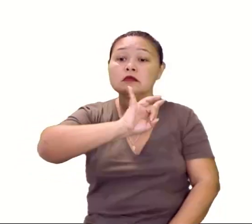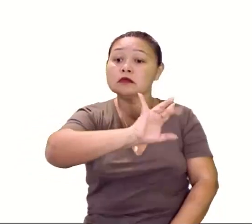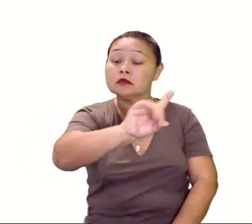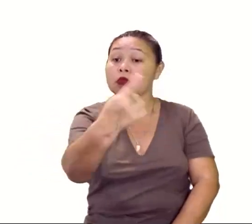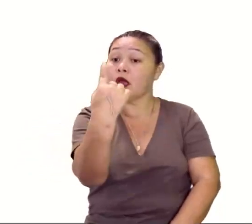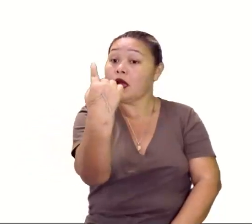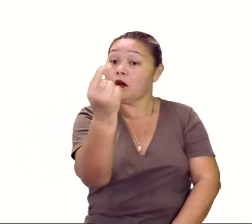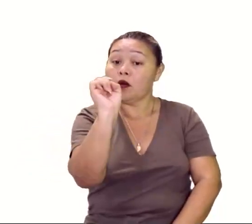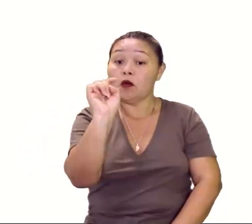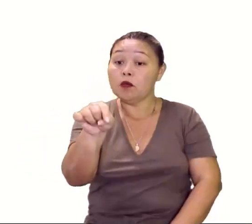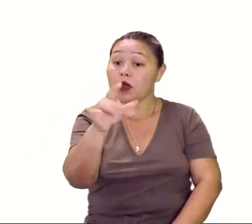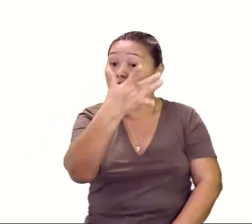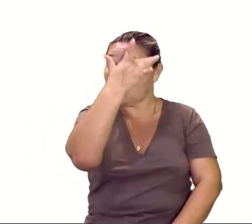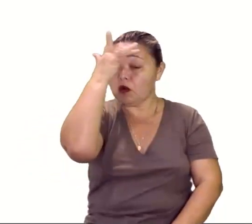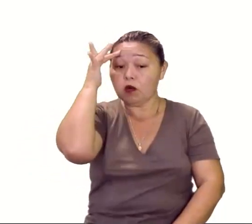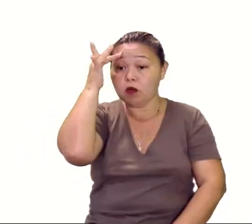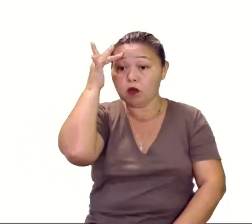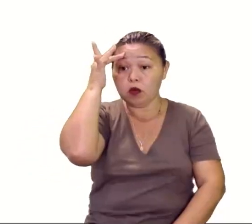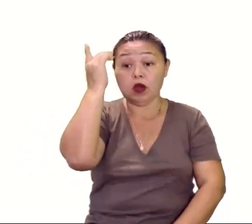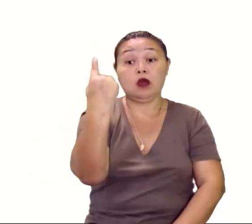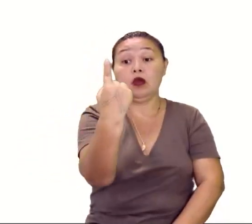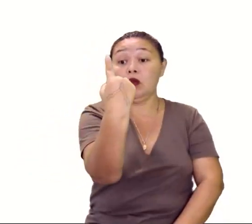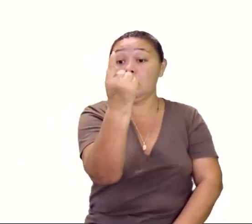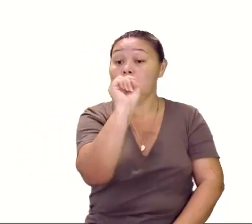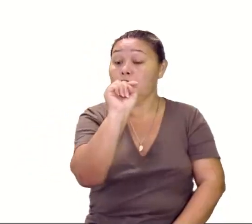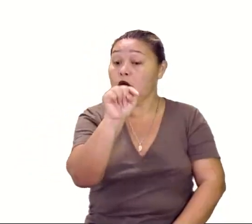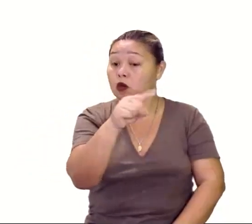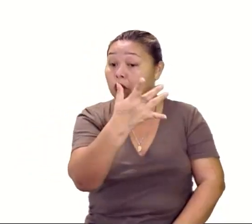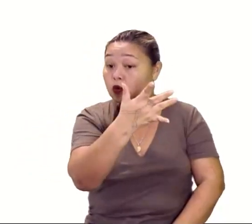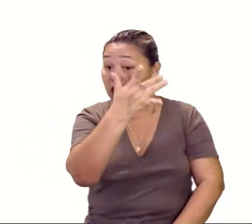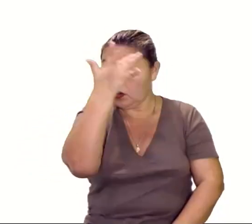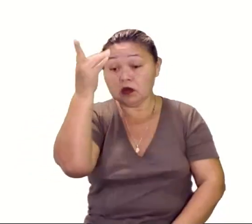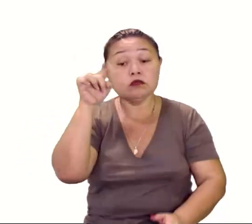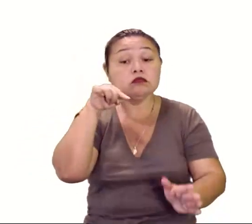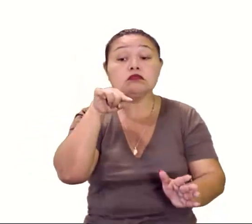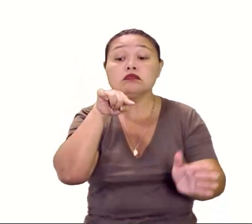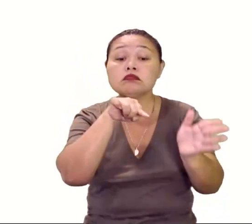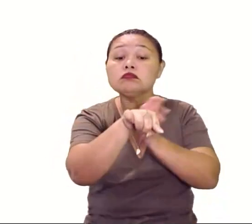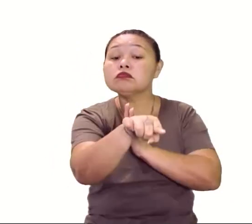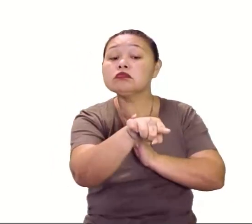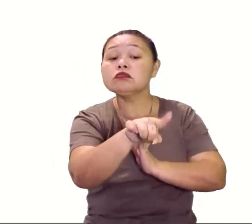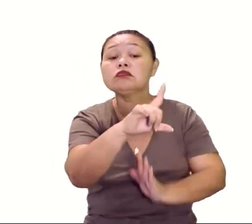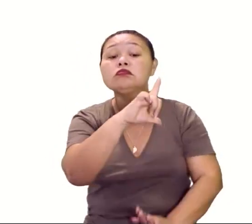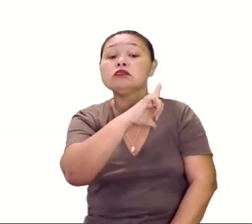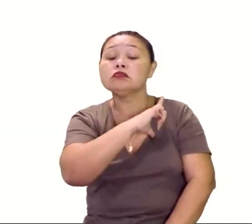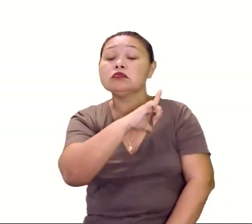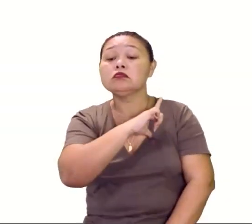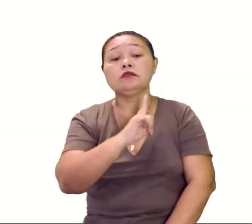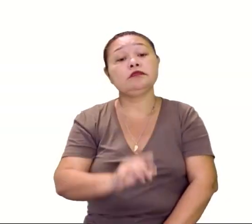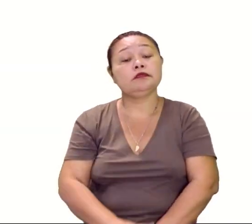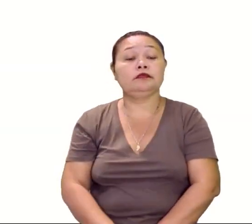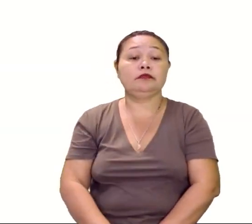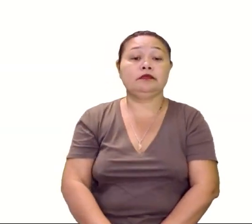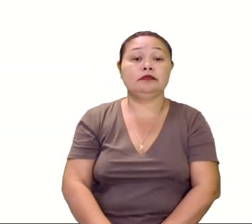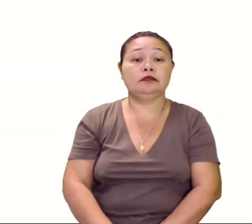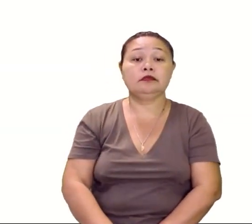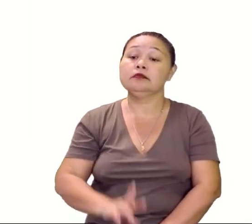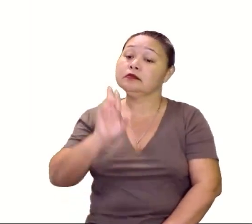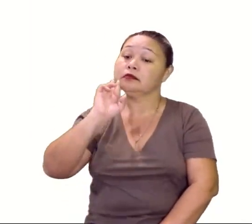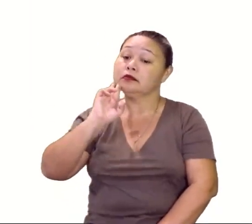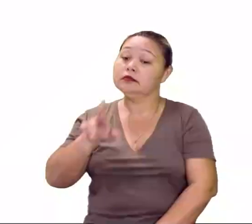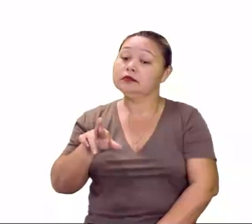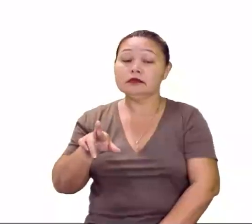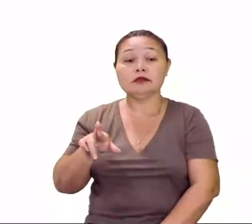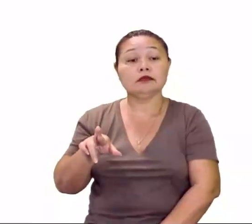1.000 pessoas consultadas, em cada 1.000 pessoas consultadas, o que nós temos? Vamos ver lá a solução,